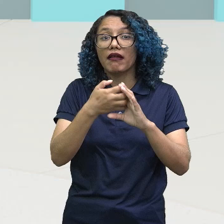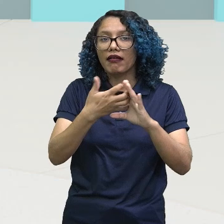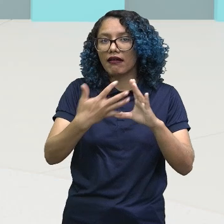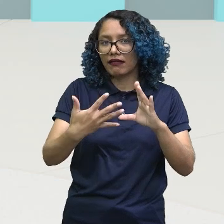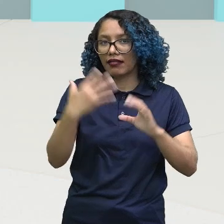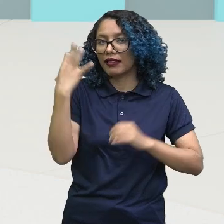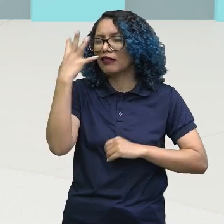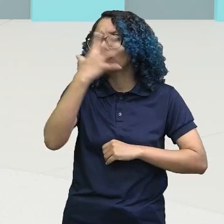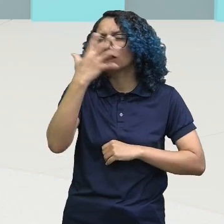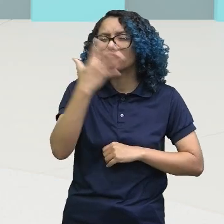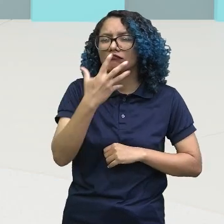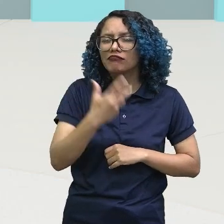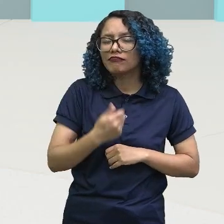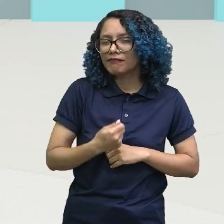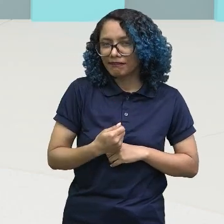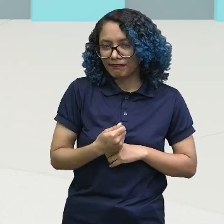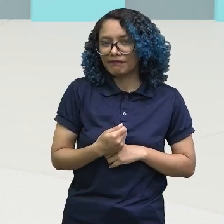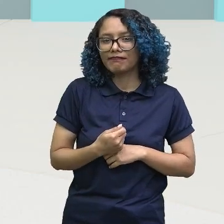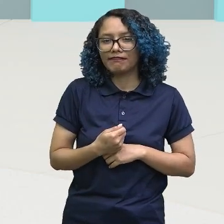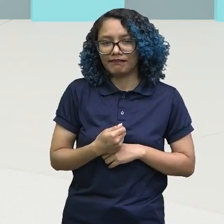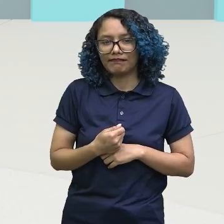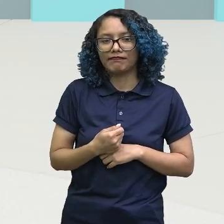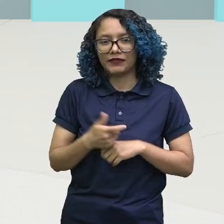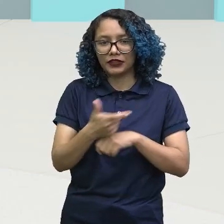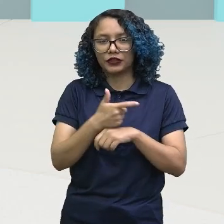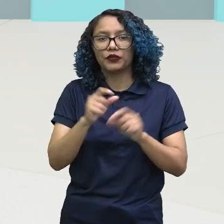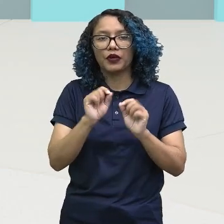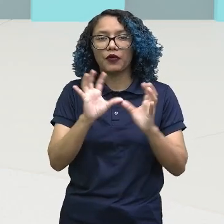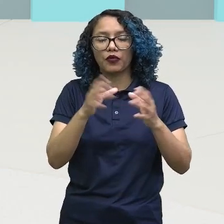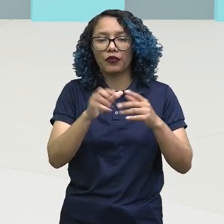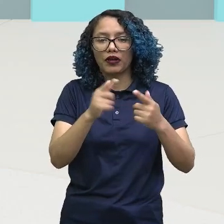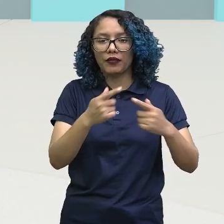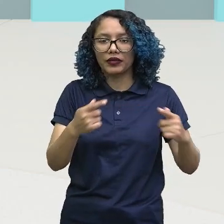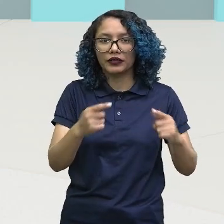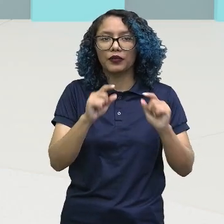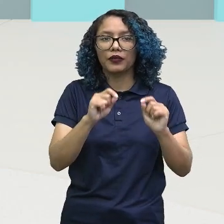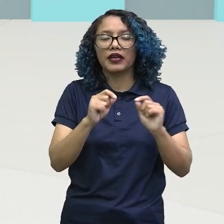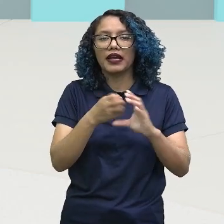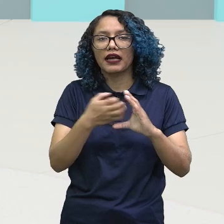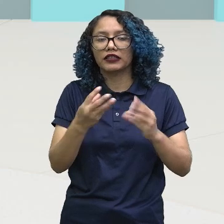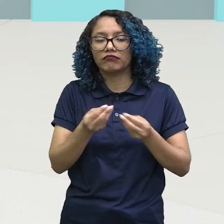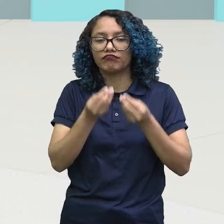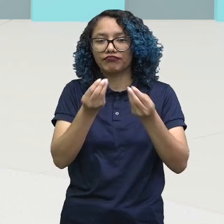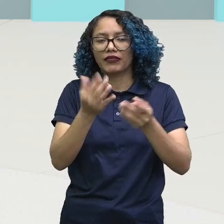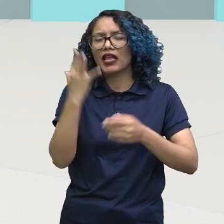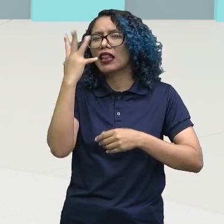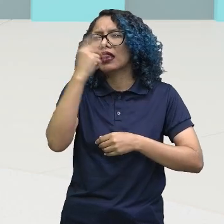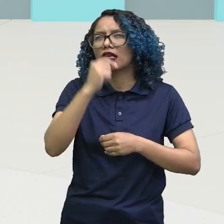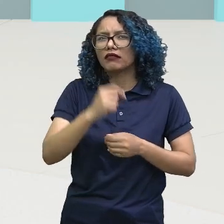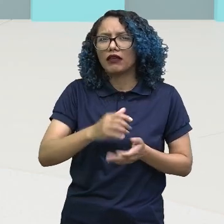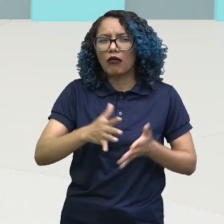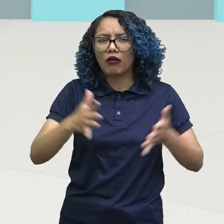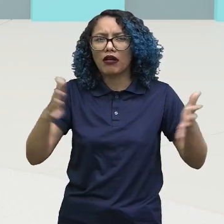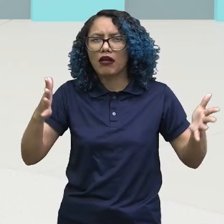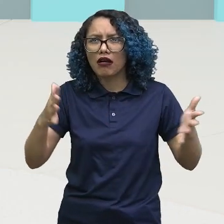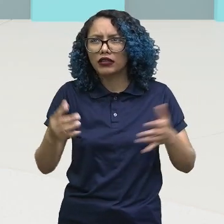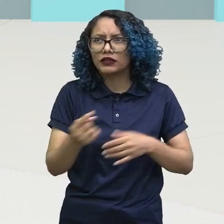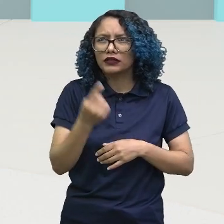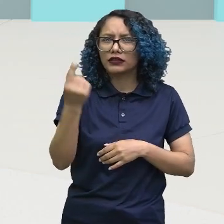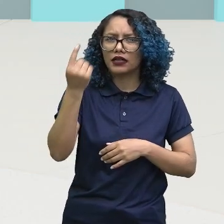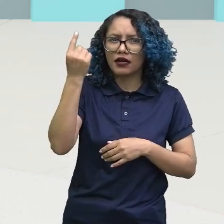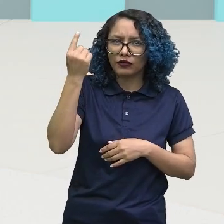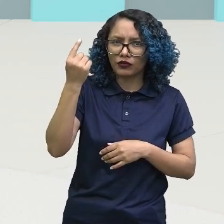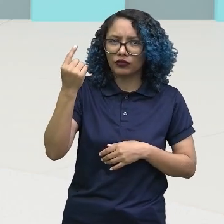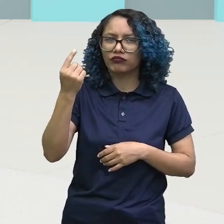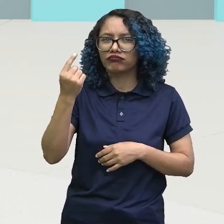lembra? Adjetivo é a classe gramatical que caracteriza. Então, linda, grande, alto, que não é o meu